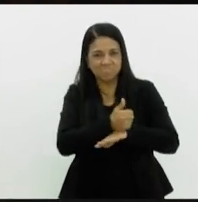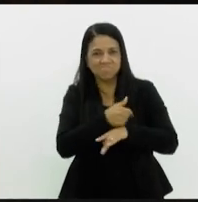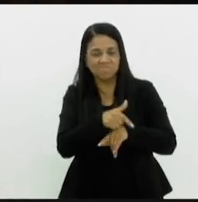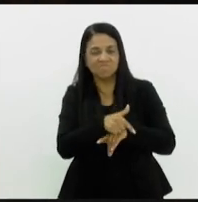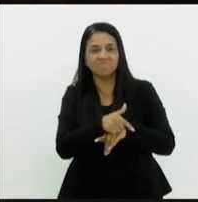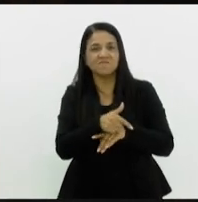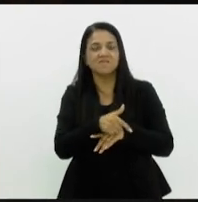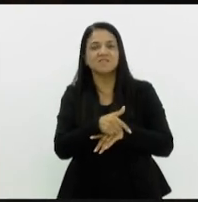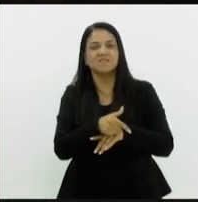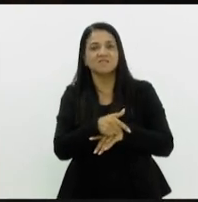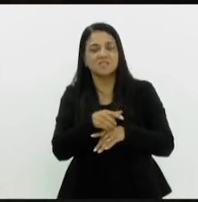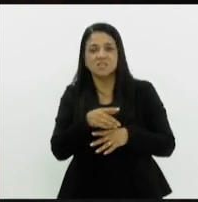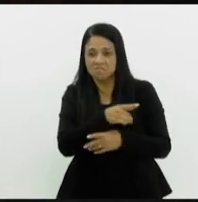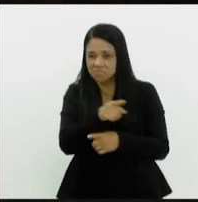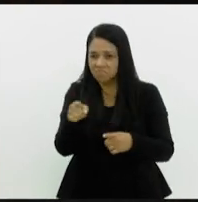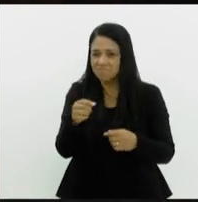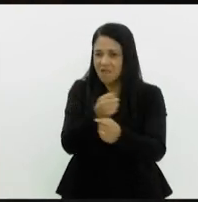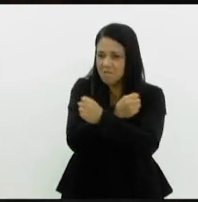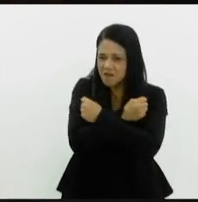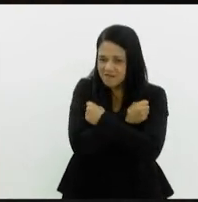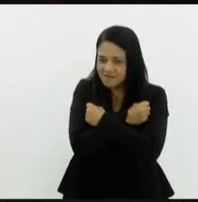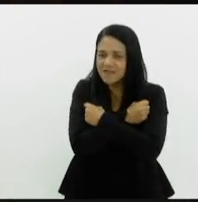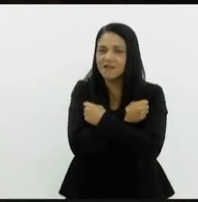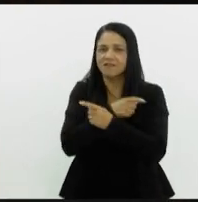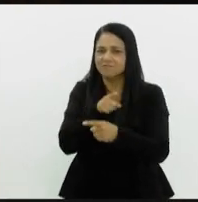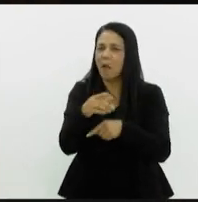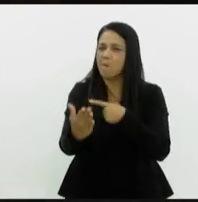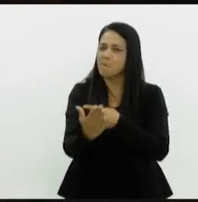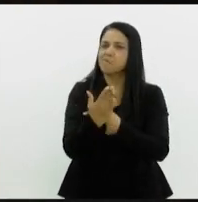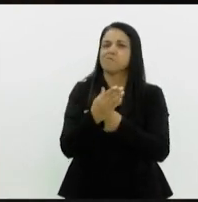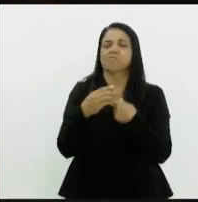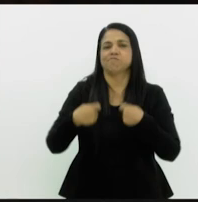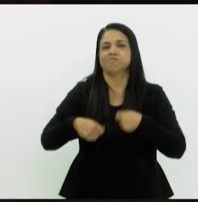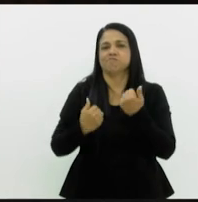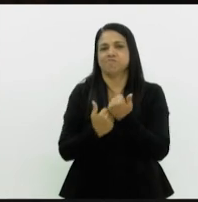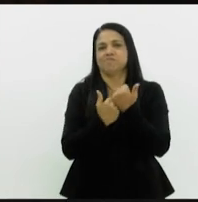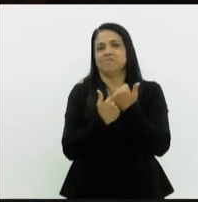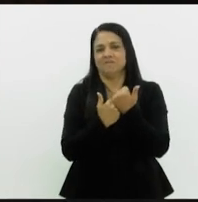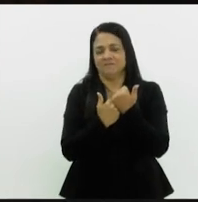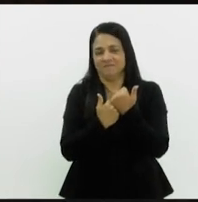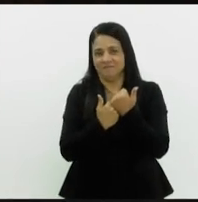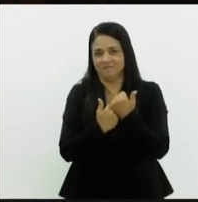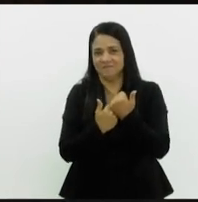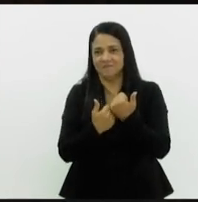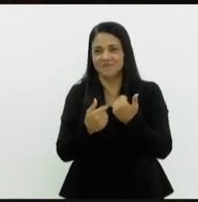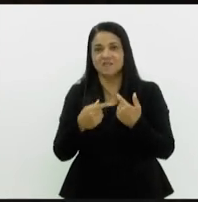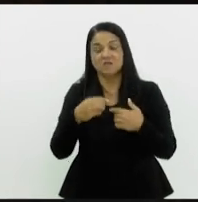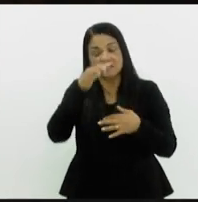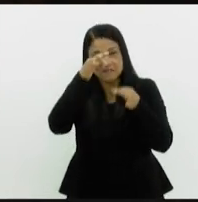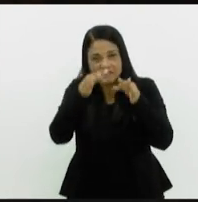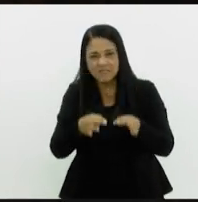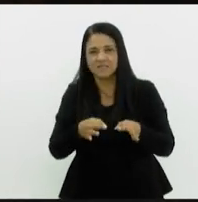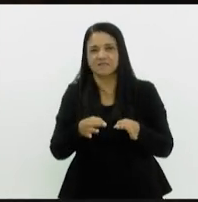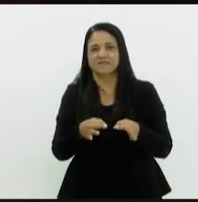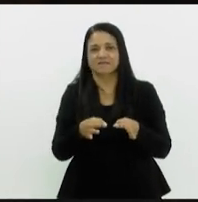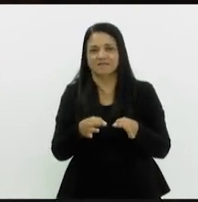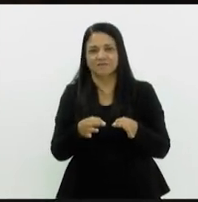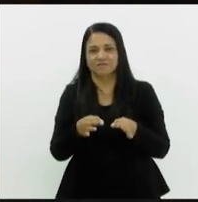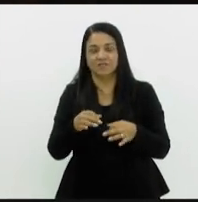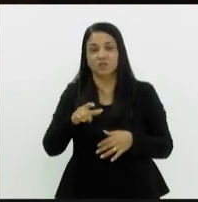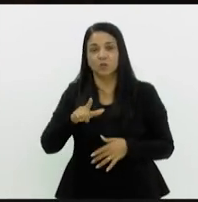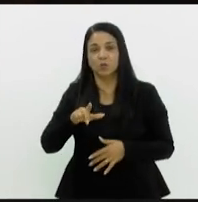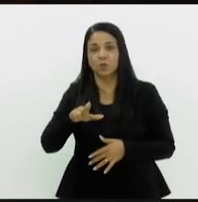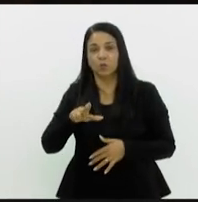e contar com todos vocês. Eu tenho certeza absoluta que Luiz